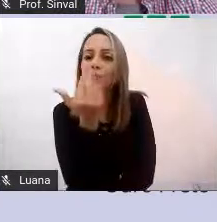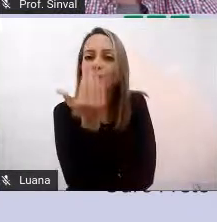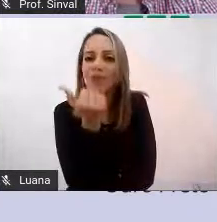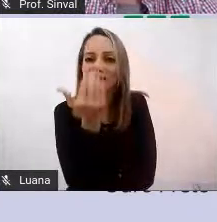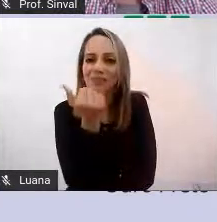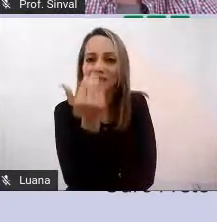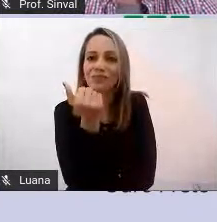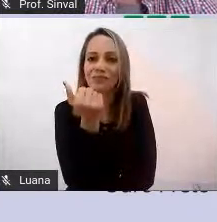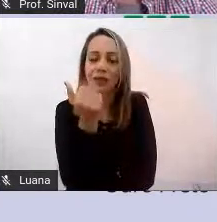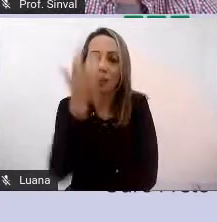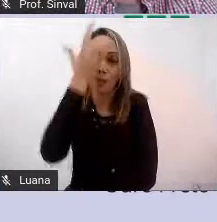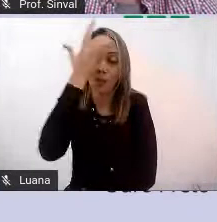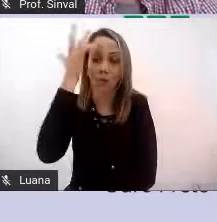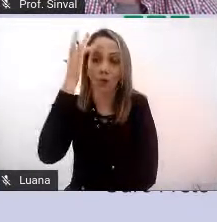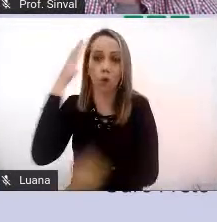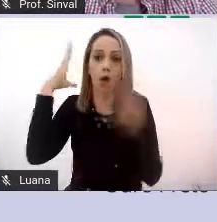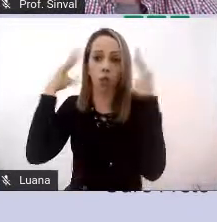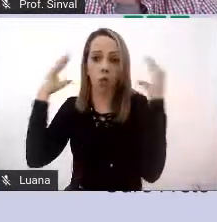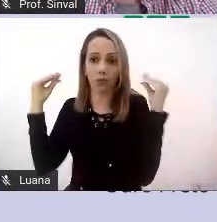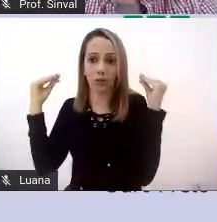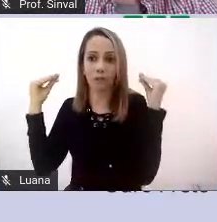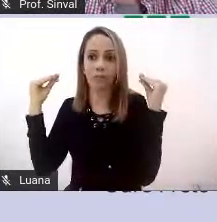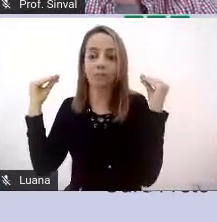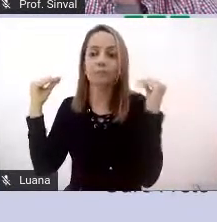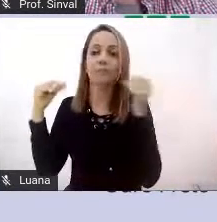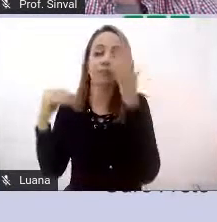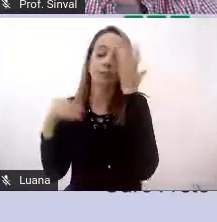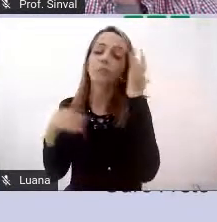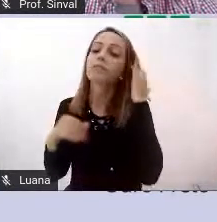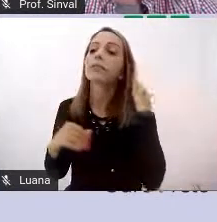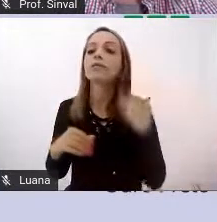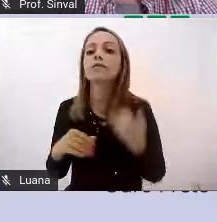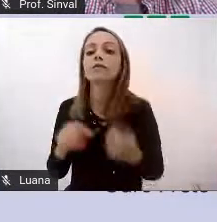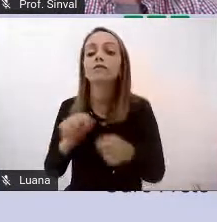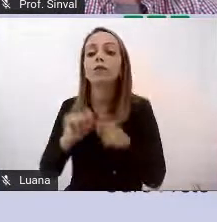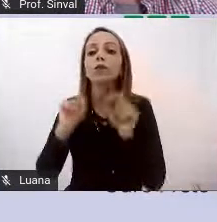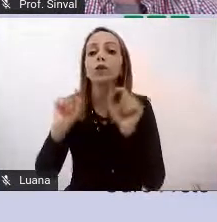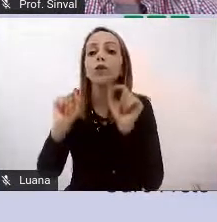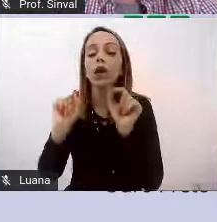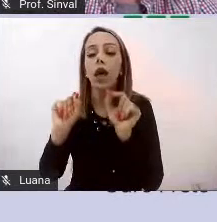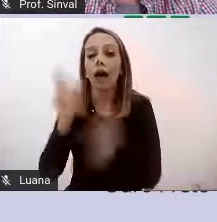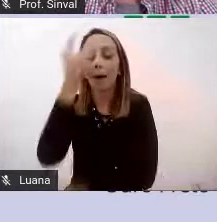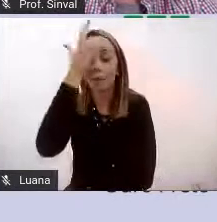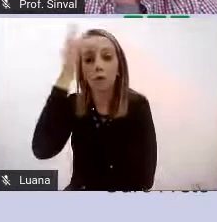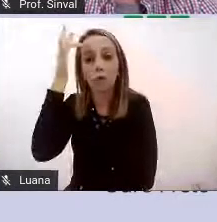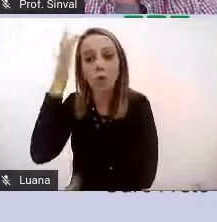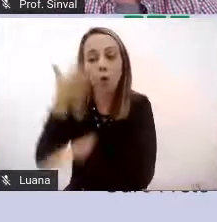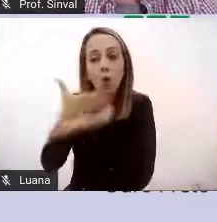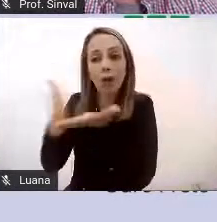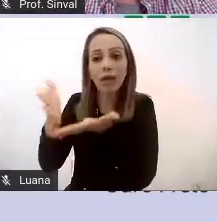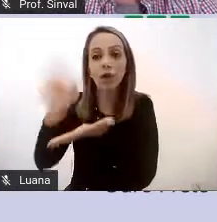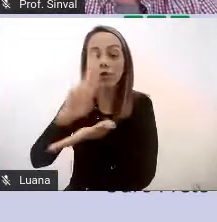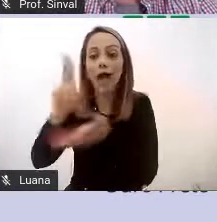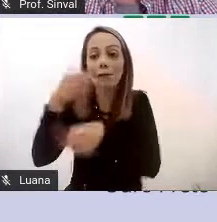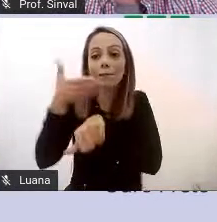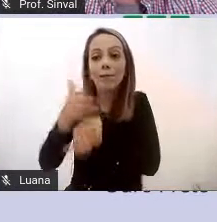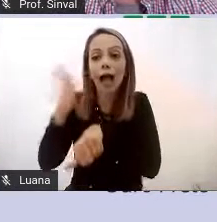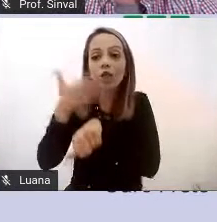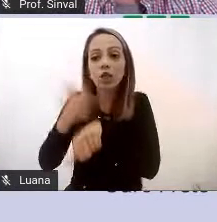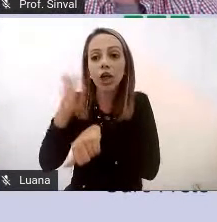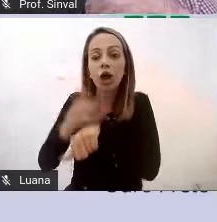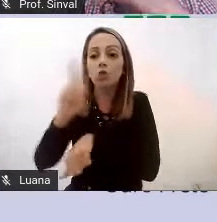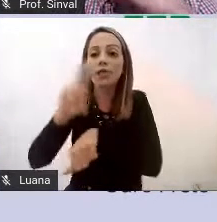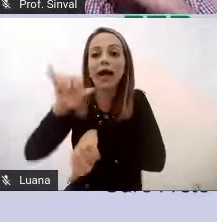favor, Lua, fez com que se adotassem medidas a partir do momento em que há a consolidação